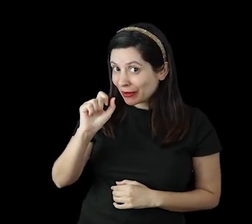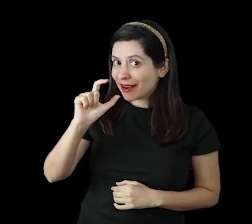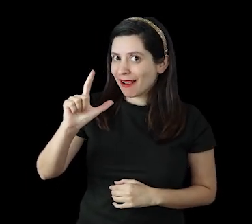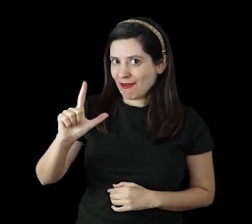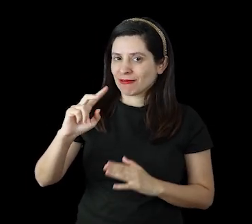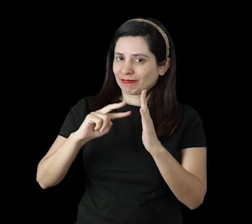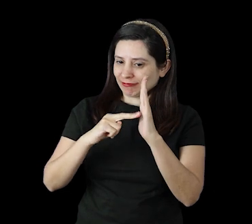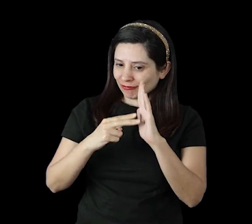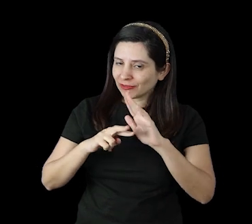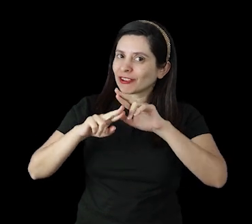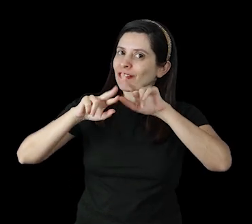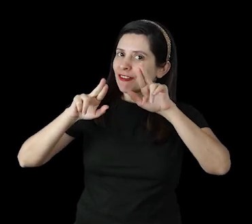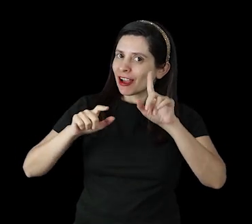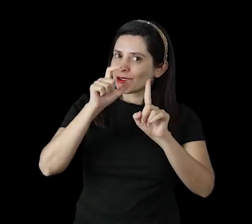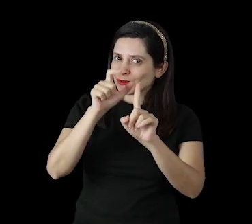vários personagens.